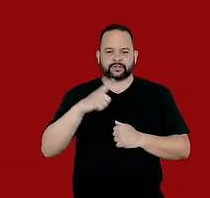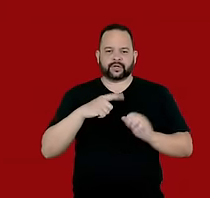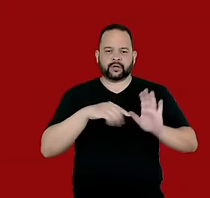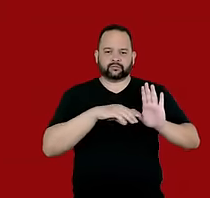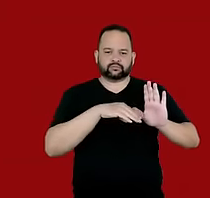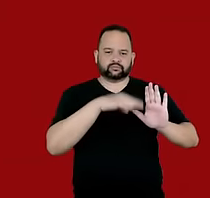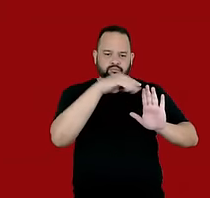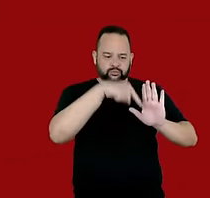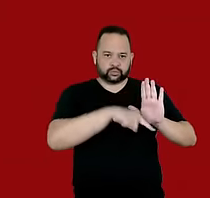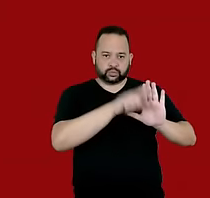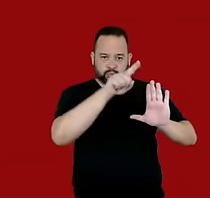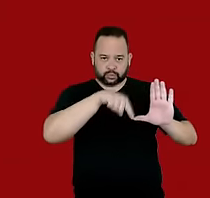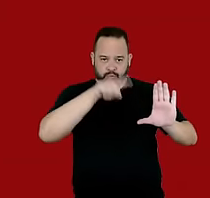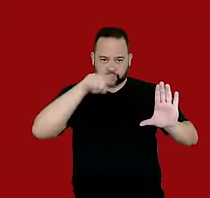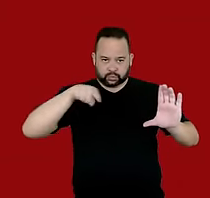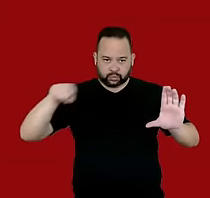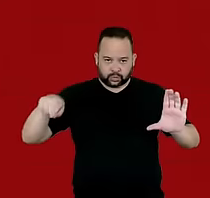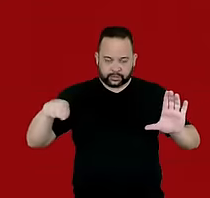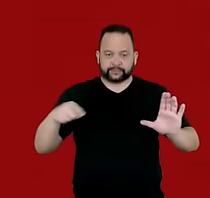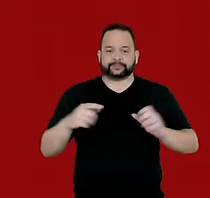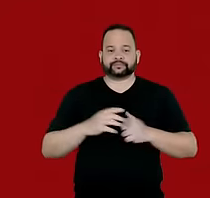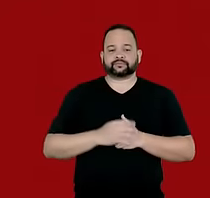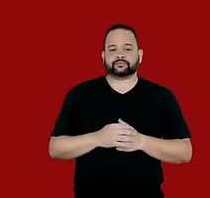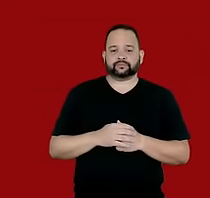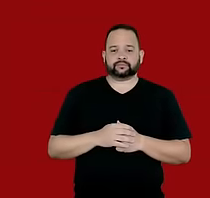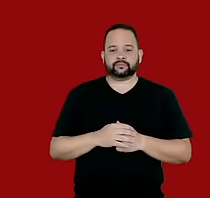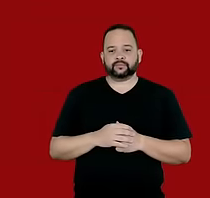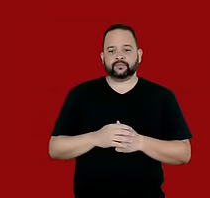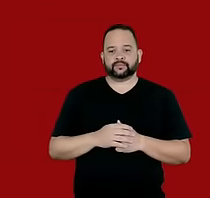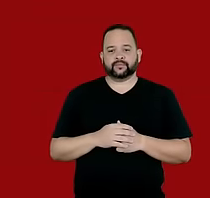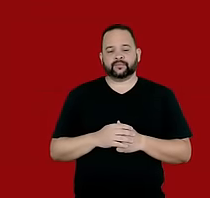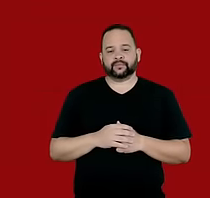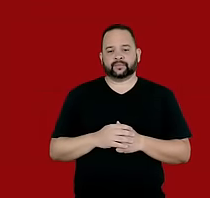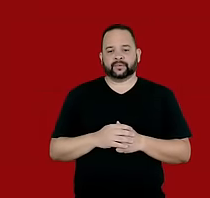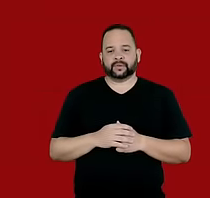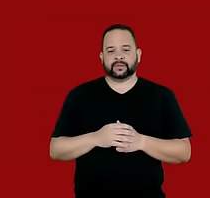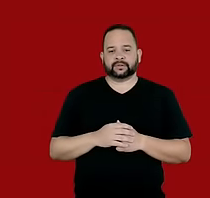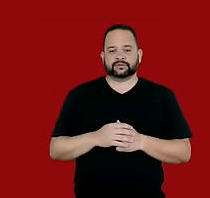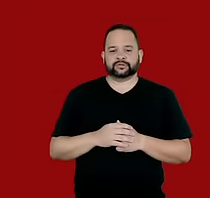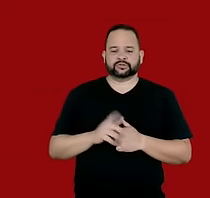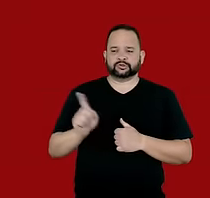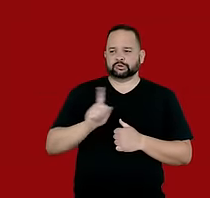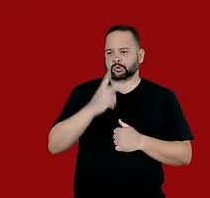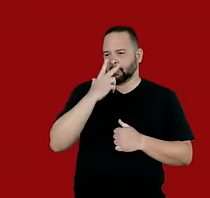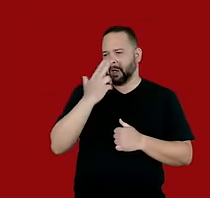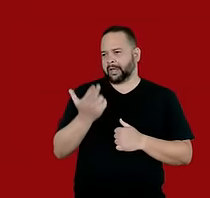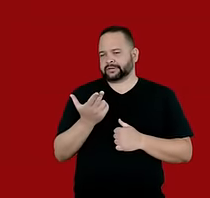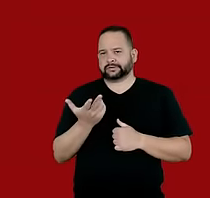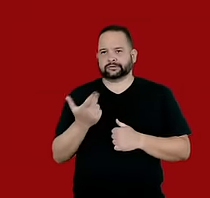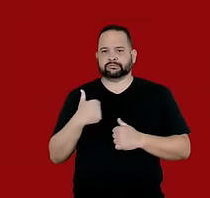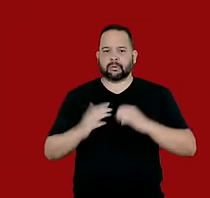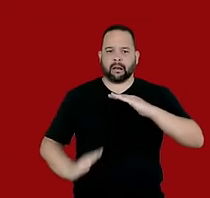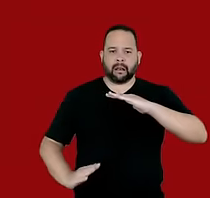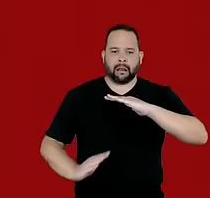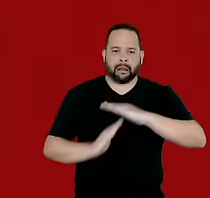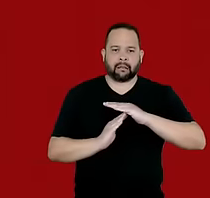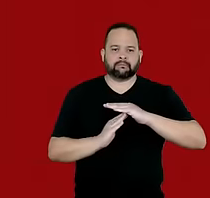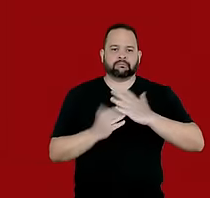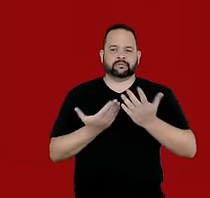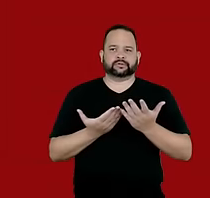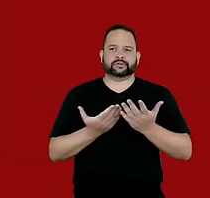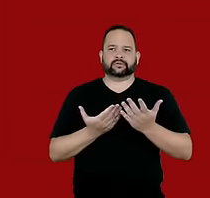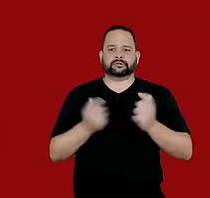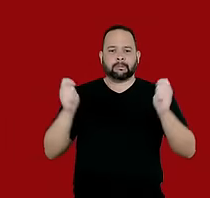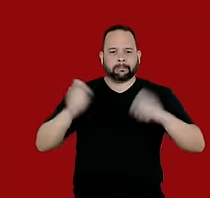né teve uma queda recente então eh a gente não não acha que isso limita muito né nossa nosso espaço a gente acha que tem um